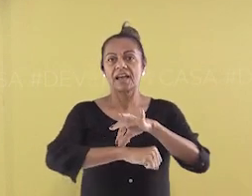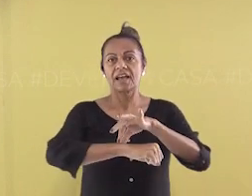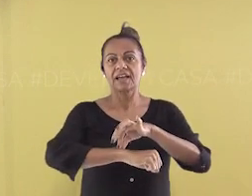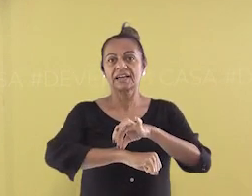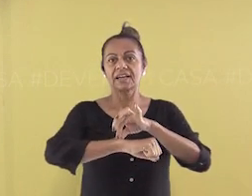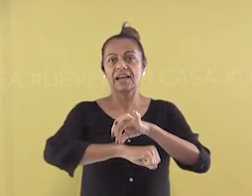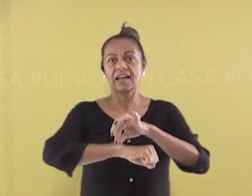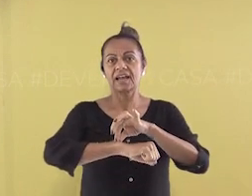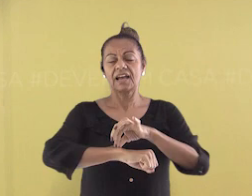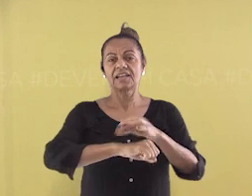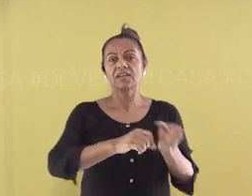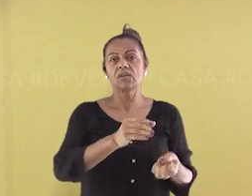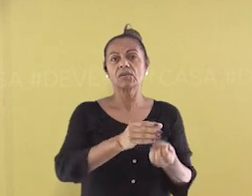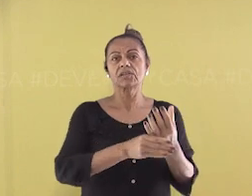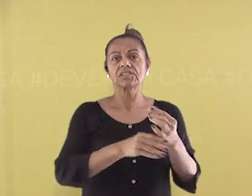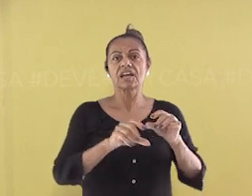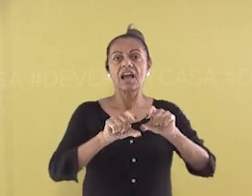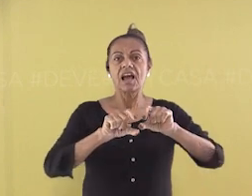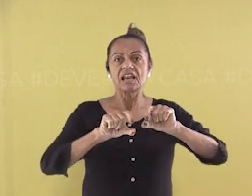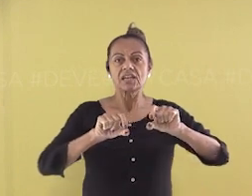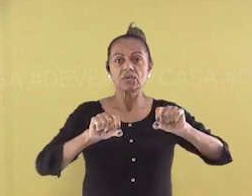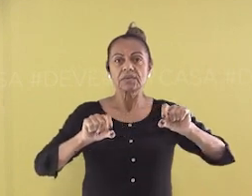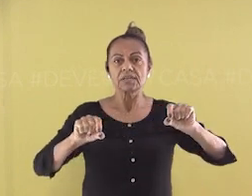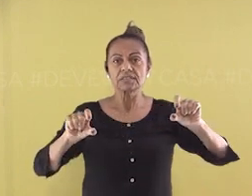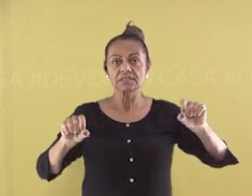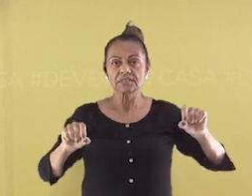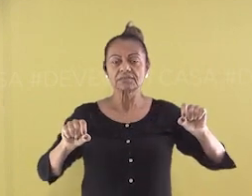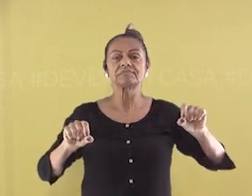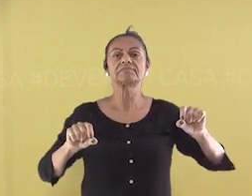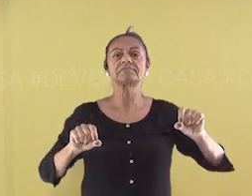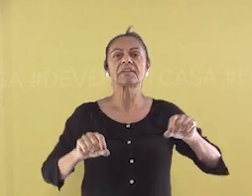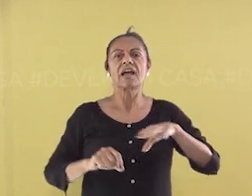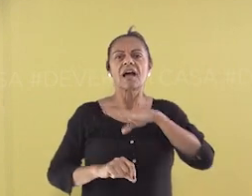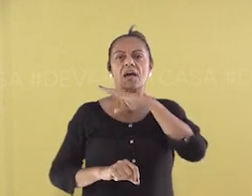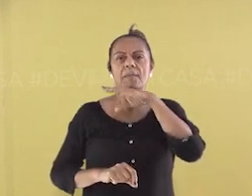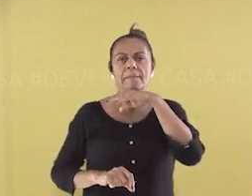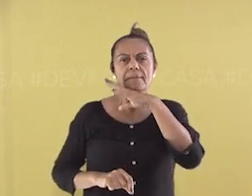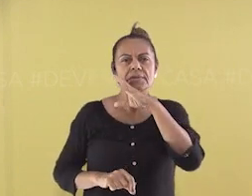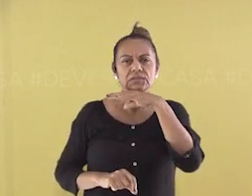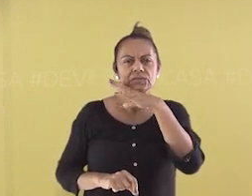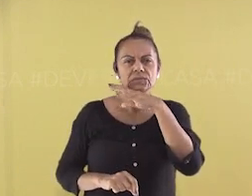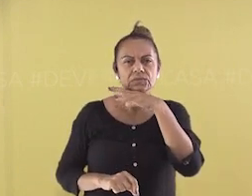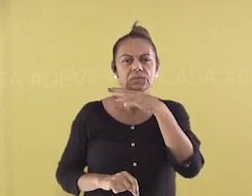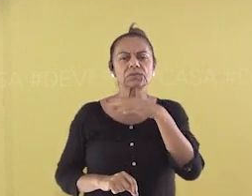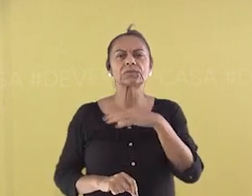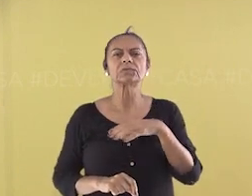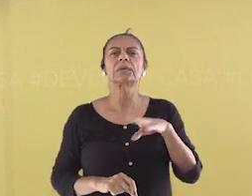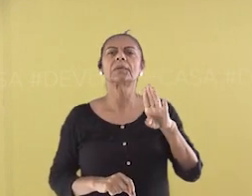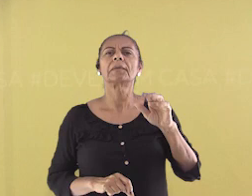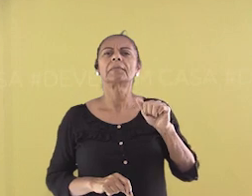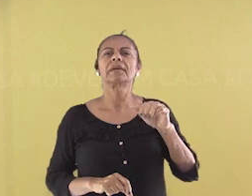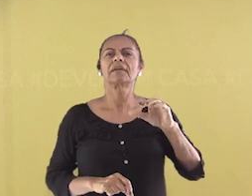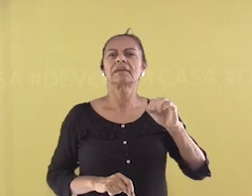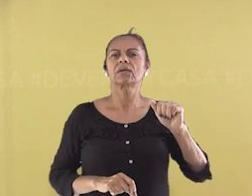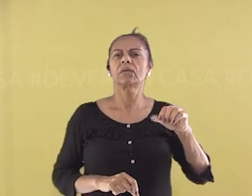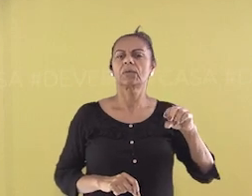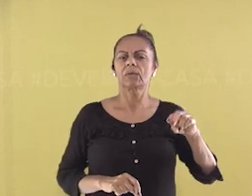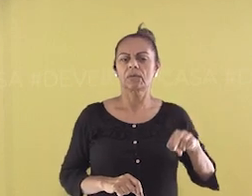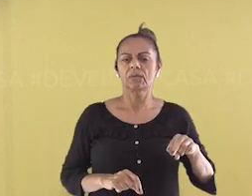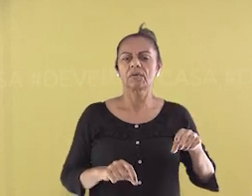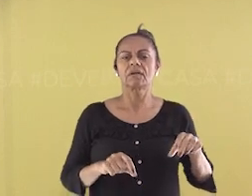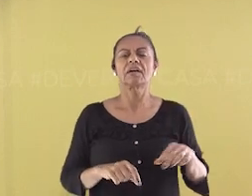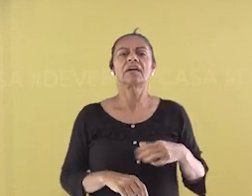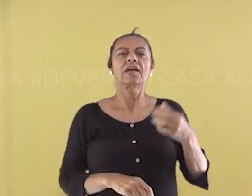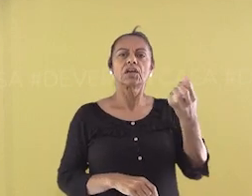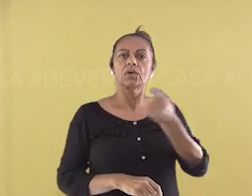à linguiça, ao bacon e ao presunto. O leite dá origem ao queijo, manteiga